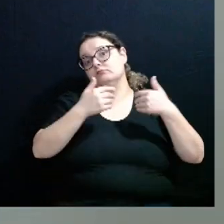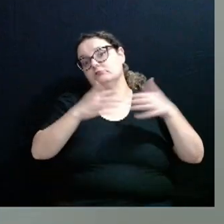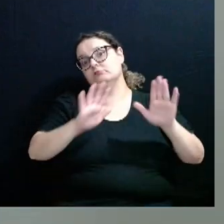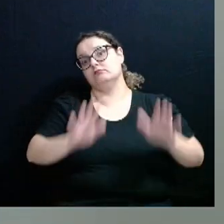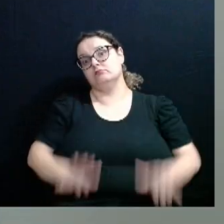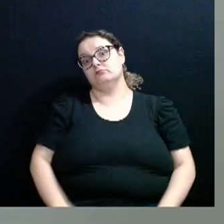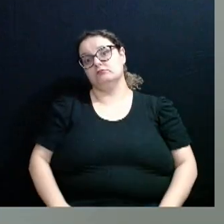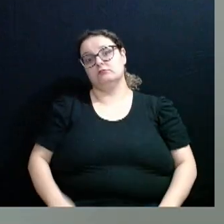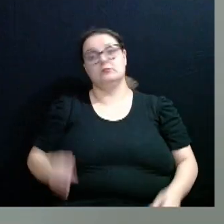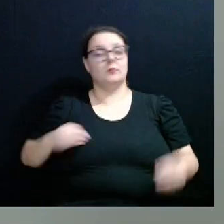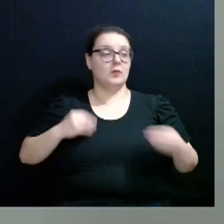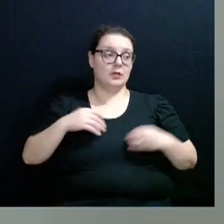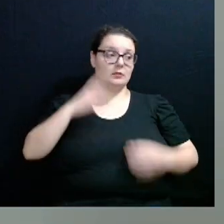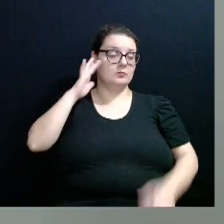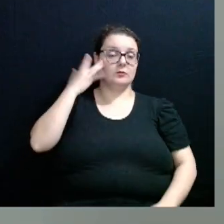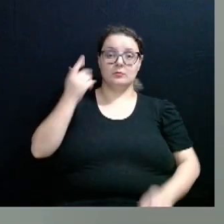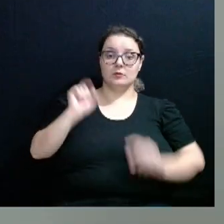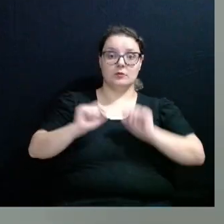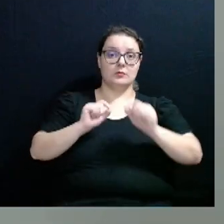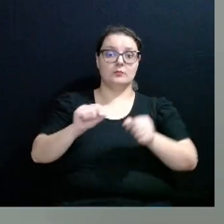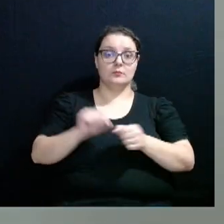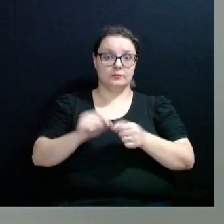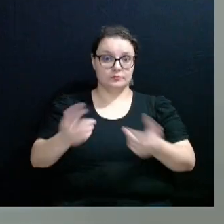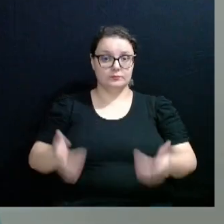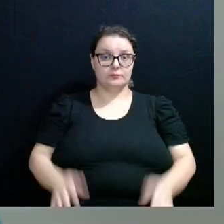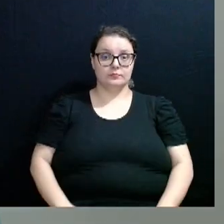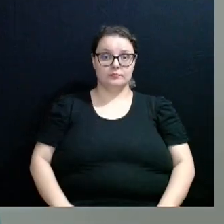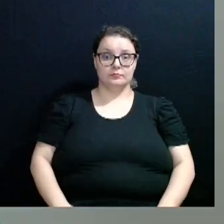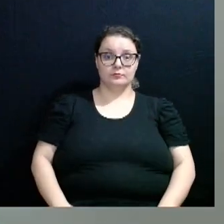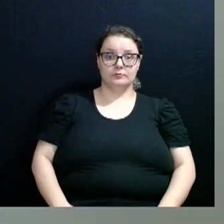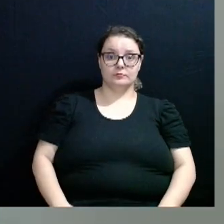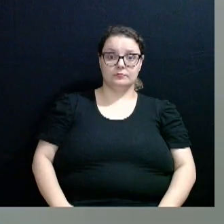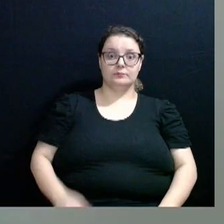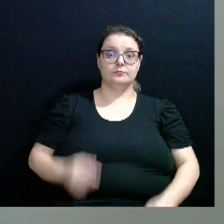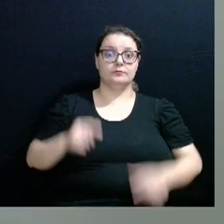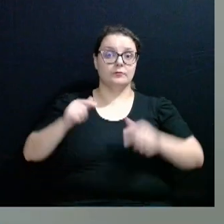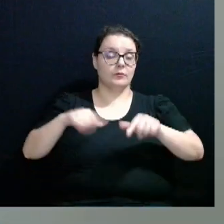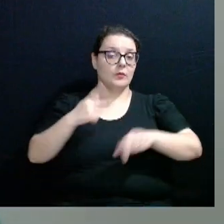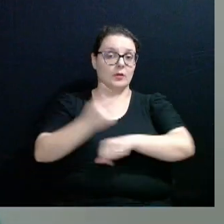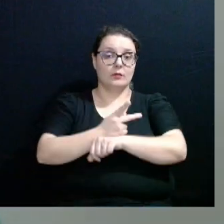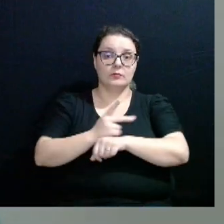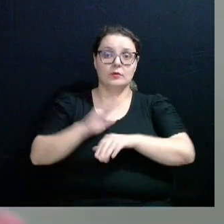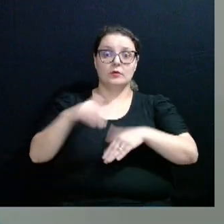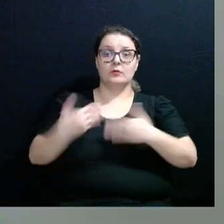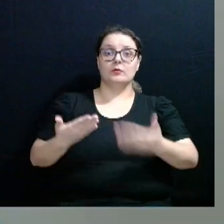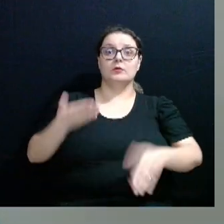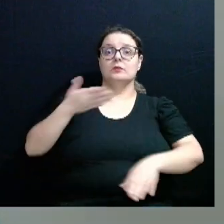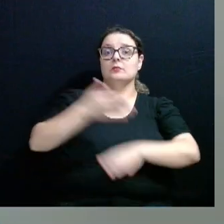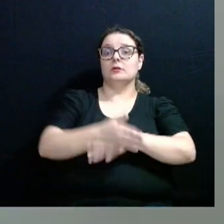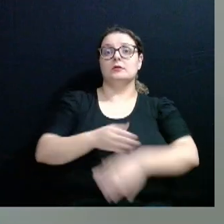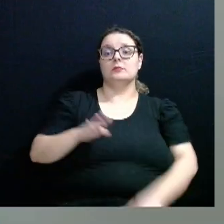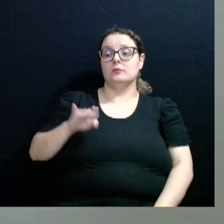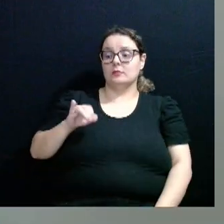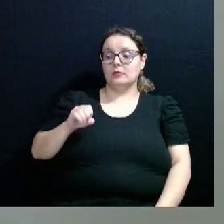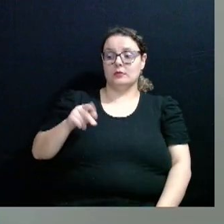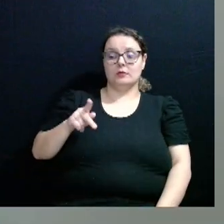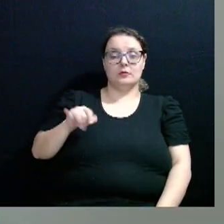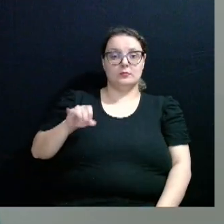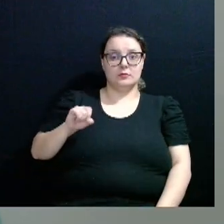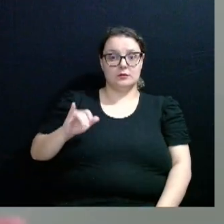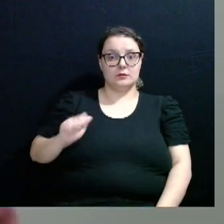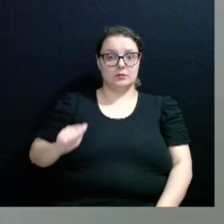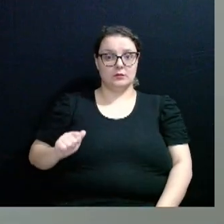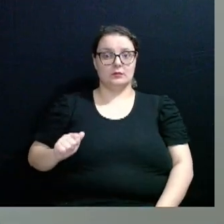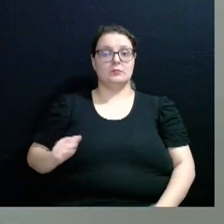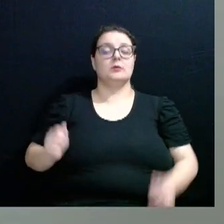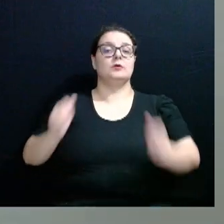que fazer, o que procurar, quando ela vai ter acesso a uma biópsia. Então, junto com essas iniciativas,